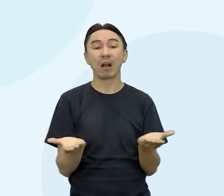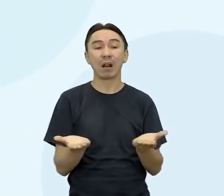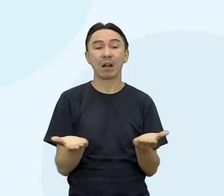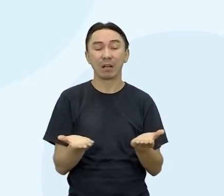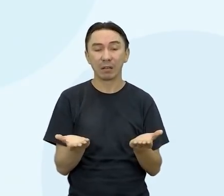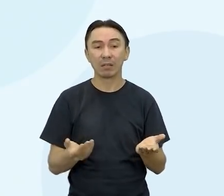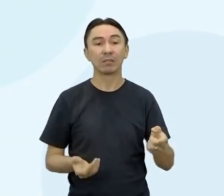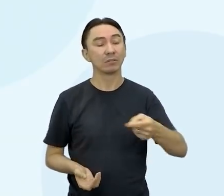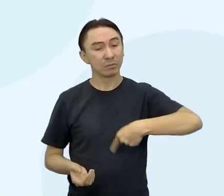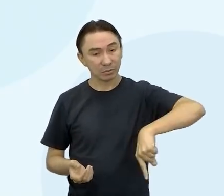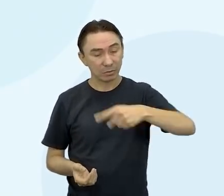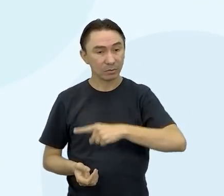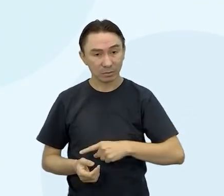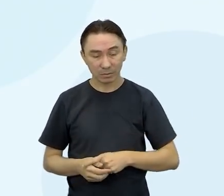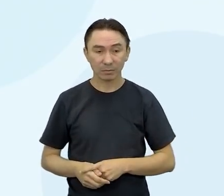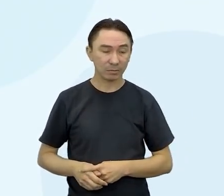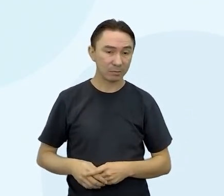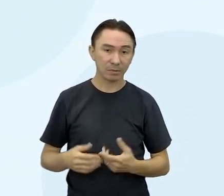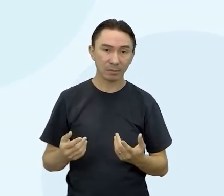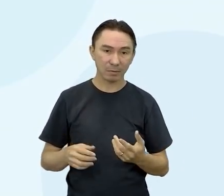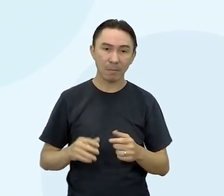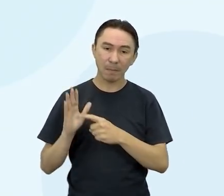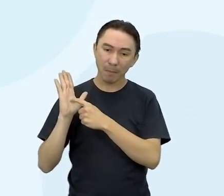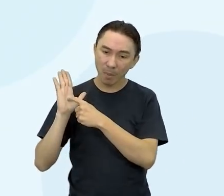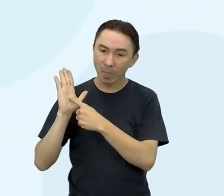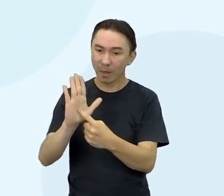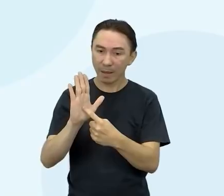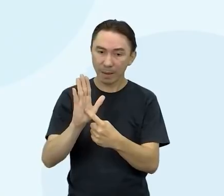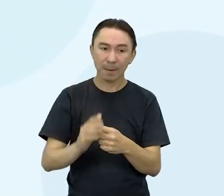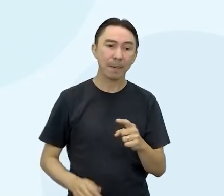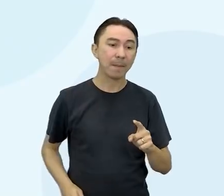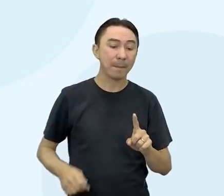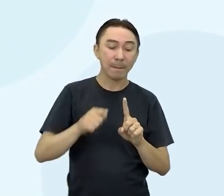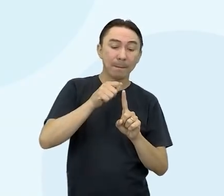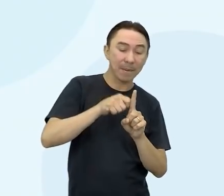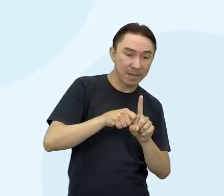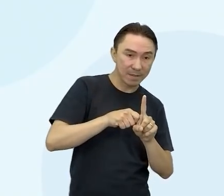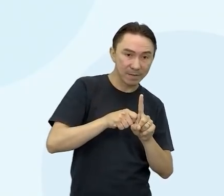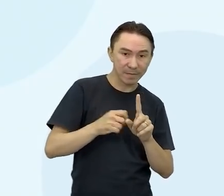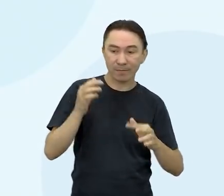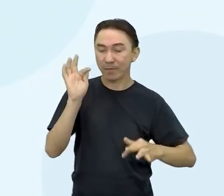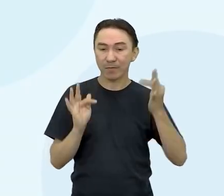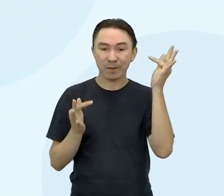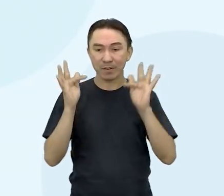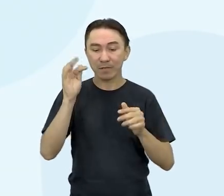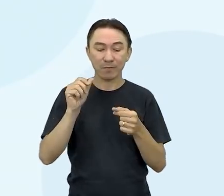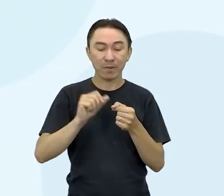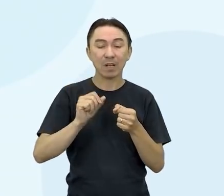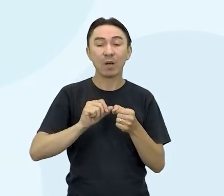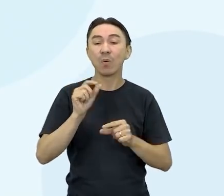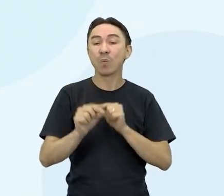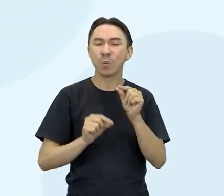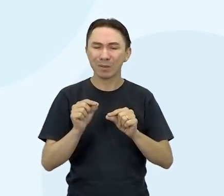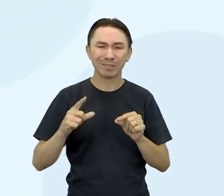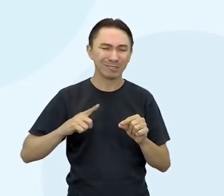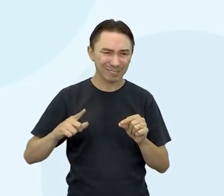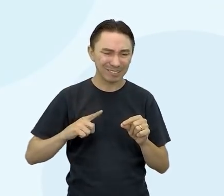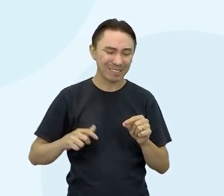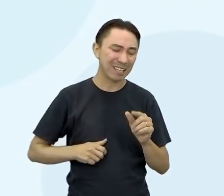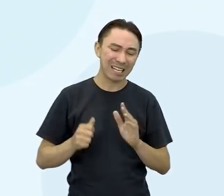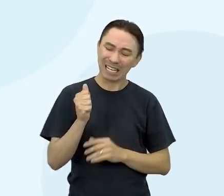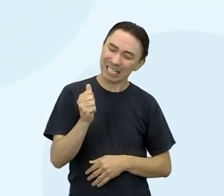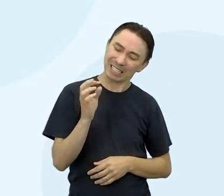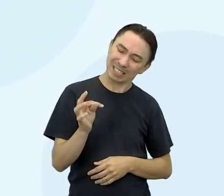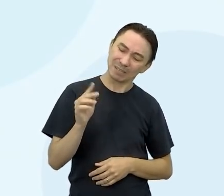vai destacar o que a gente vai fazer ao longo aí do mês de fevereiro inteiro, tá bom? Então, a gente vai ter várias ATPCs de ciências